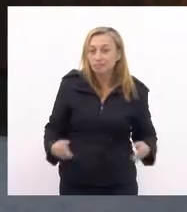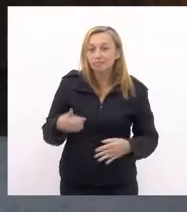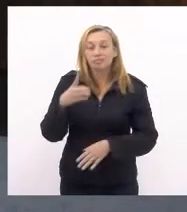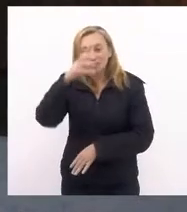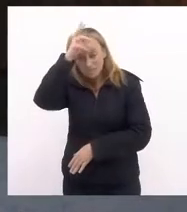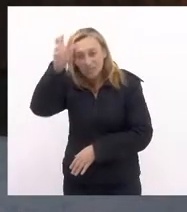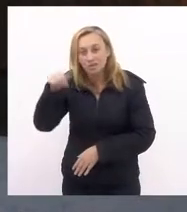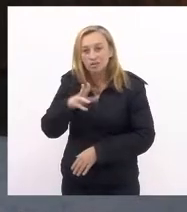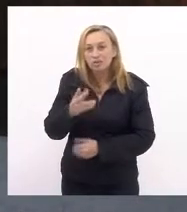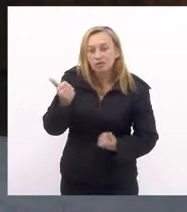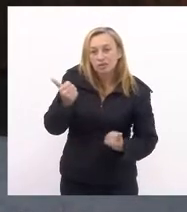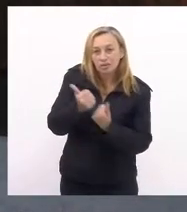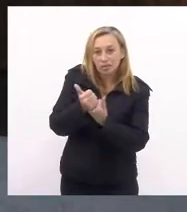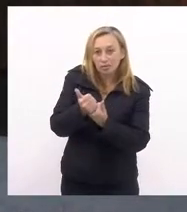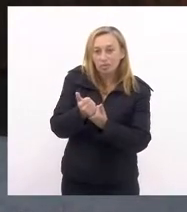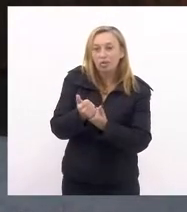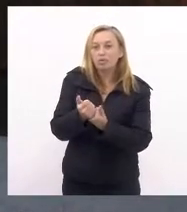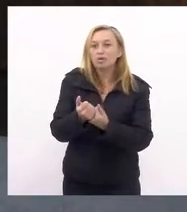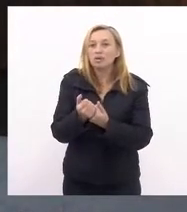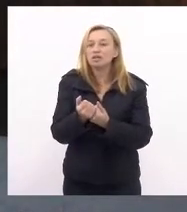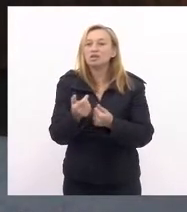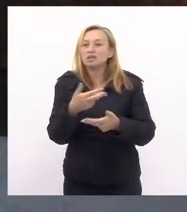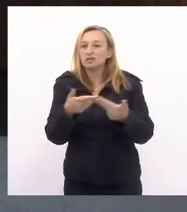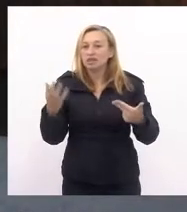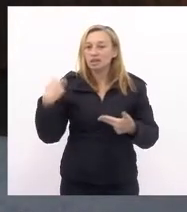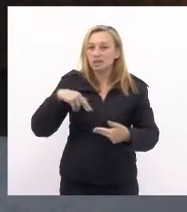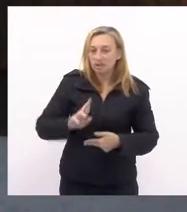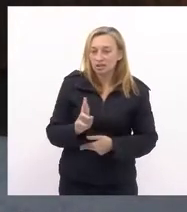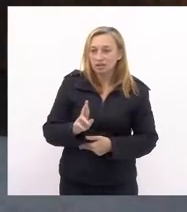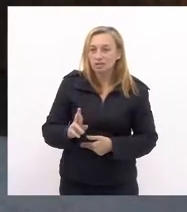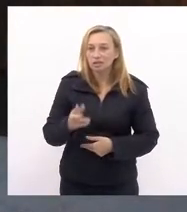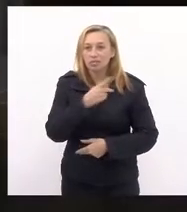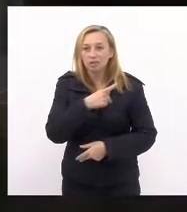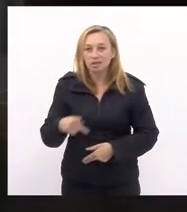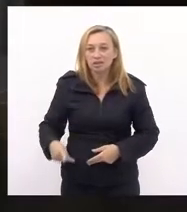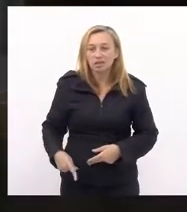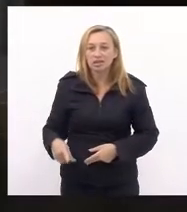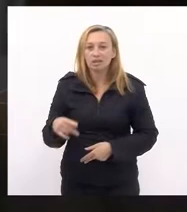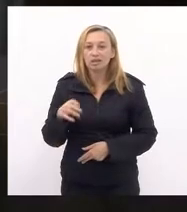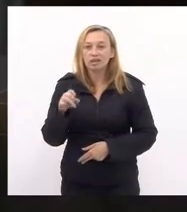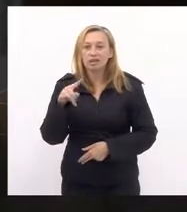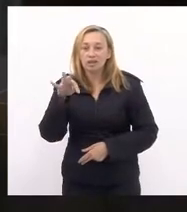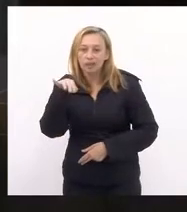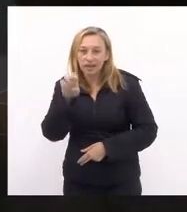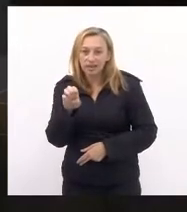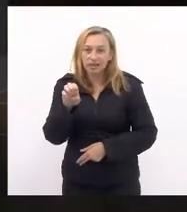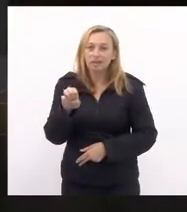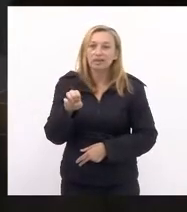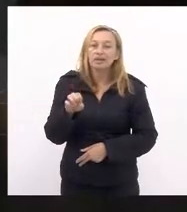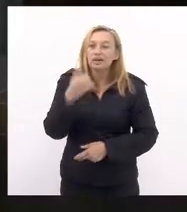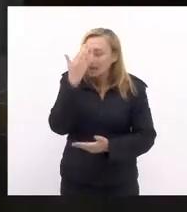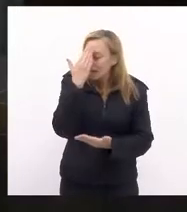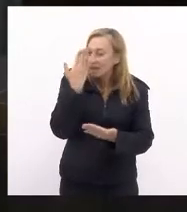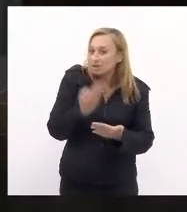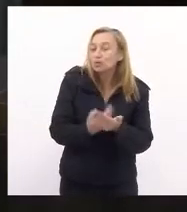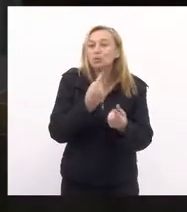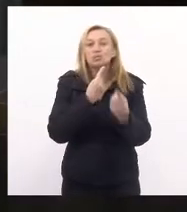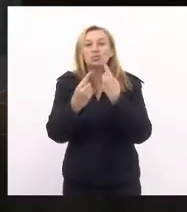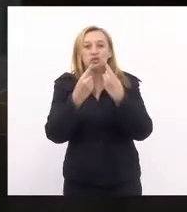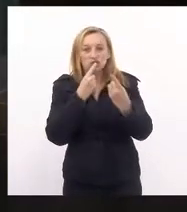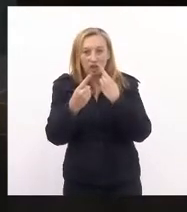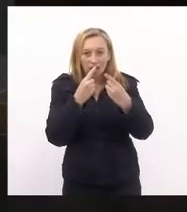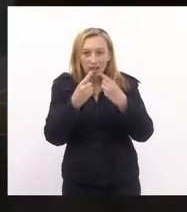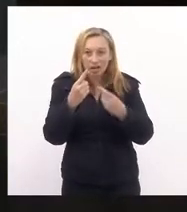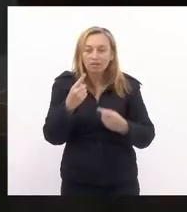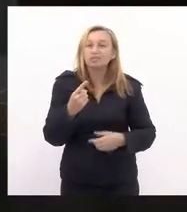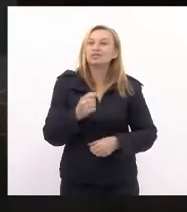gratidão pelo seu apoio ao Interreligioso. Gratidão, presidente Elizabeth Ferraz, que acreditou no diálogo, que